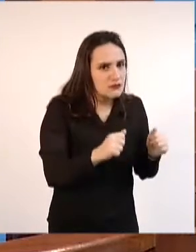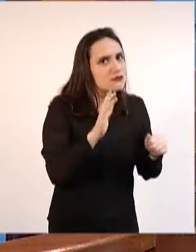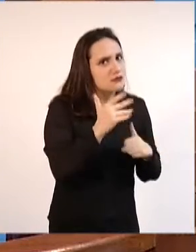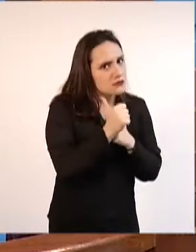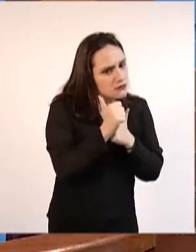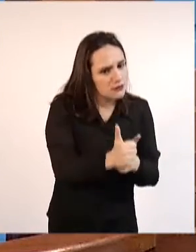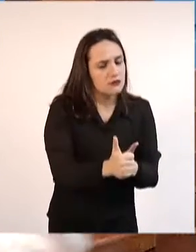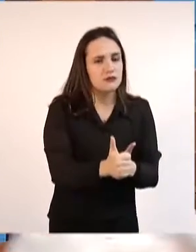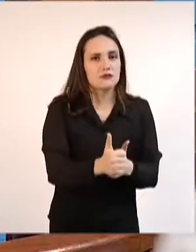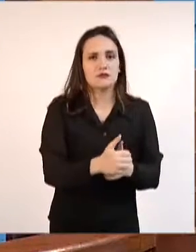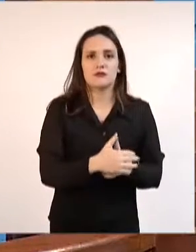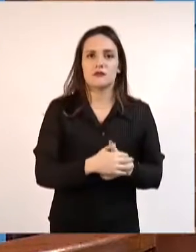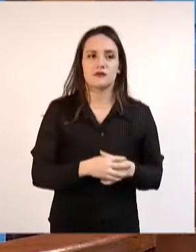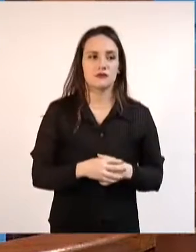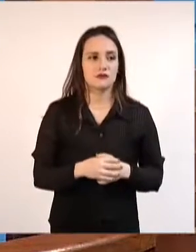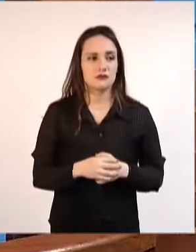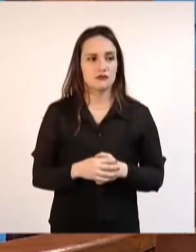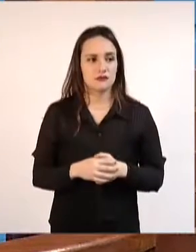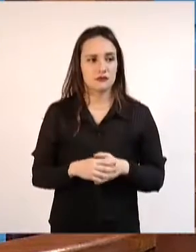são familiares